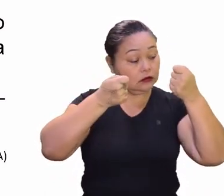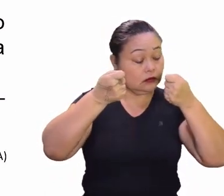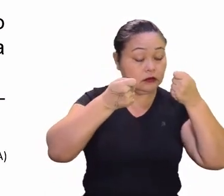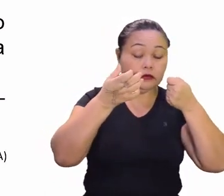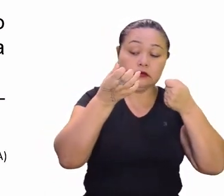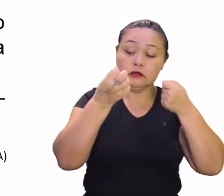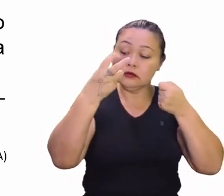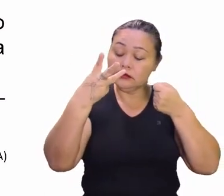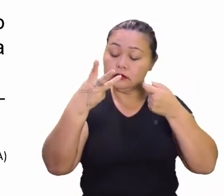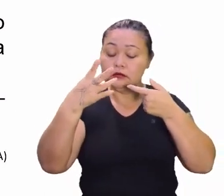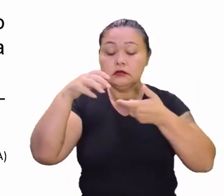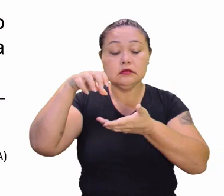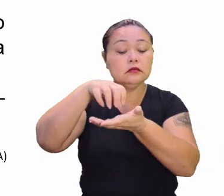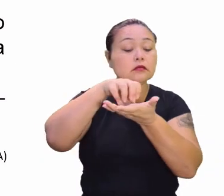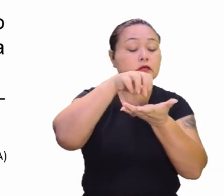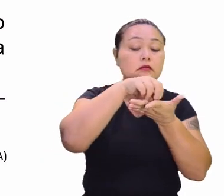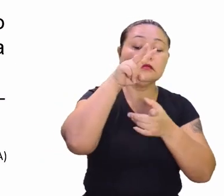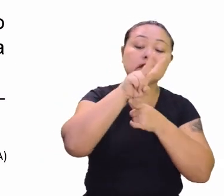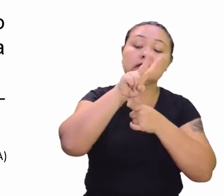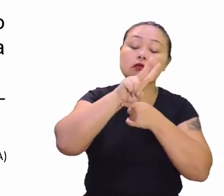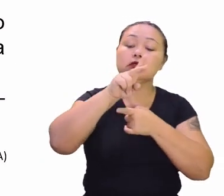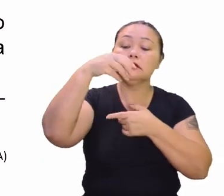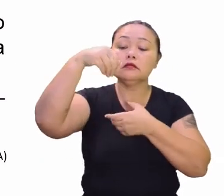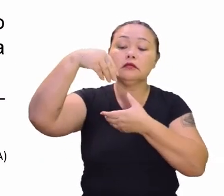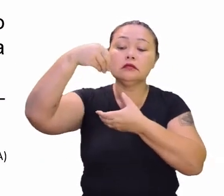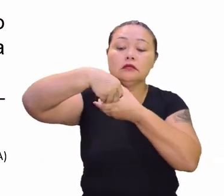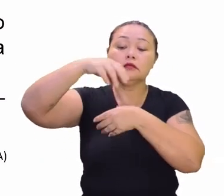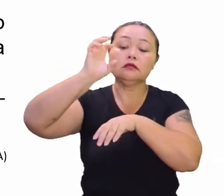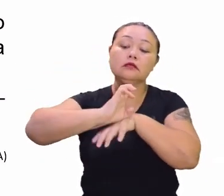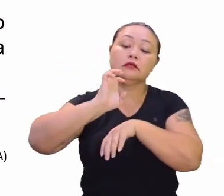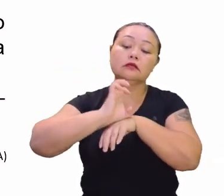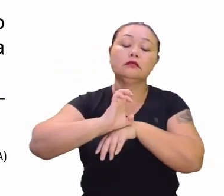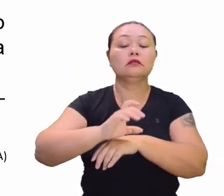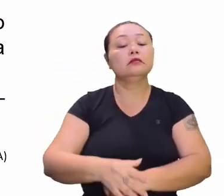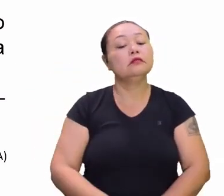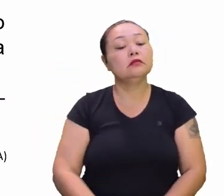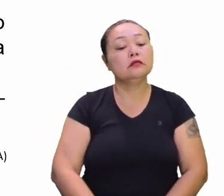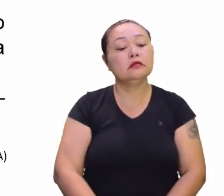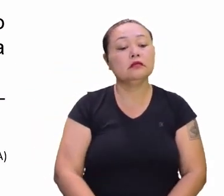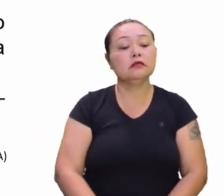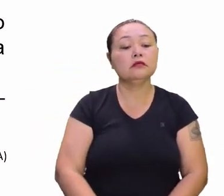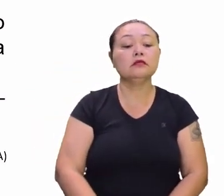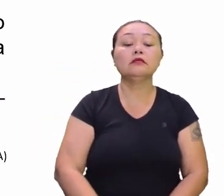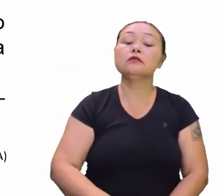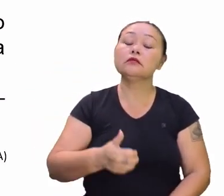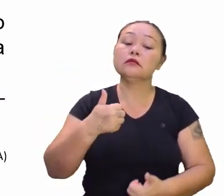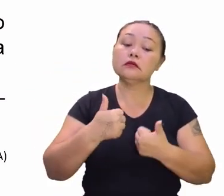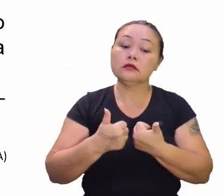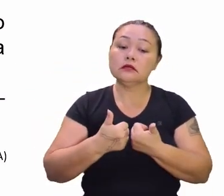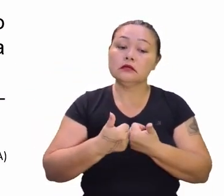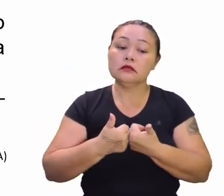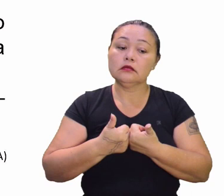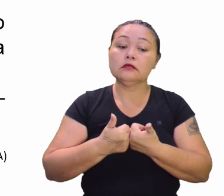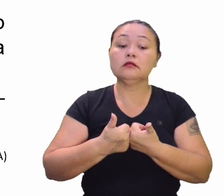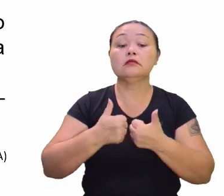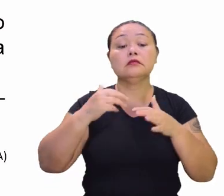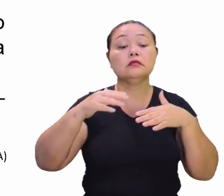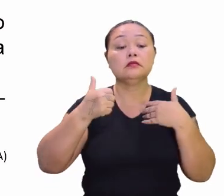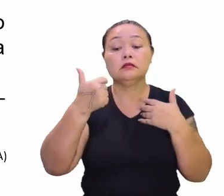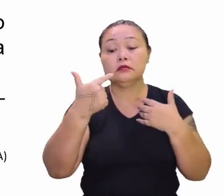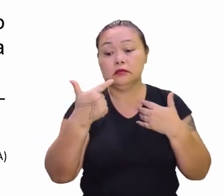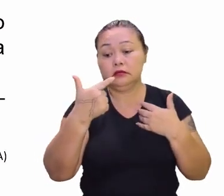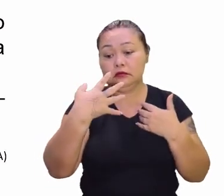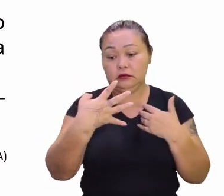as 63 unidades de conservação existentes em nosso estado, Rogério. Muito bem. Beleza. Das